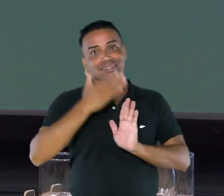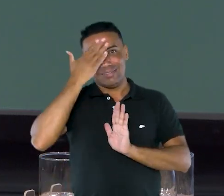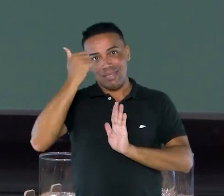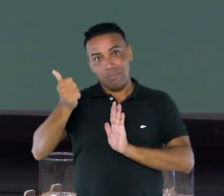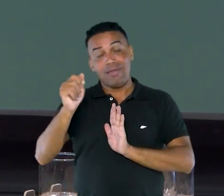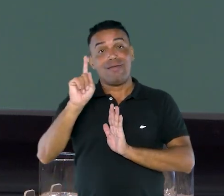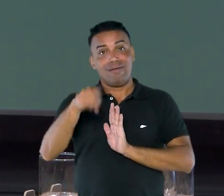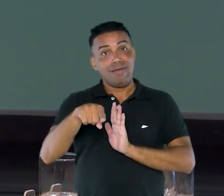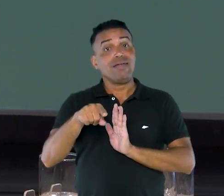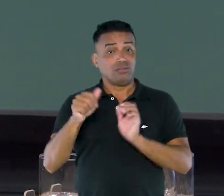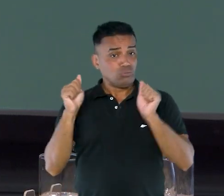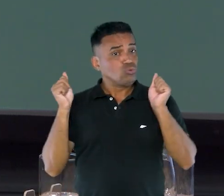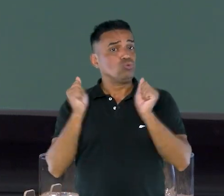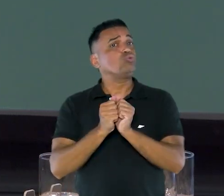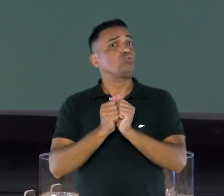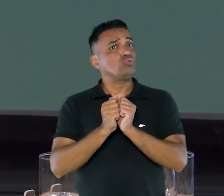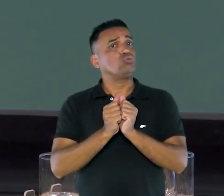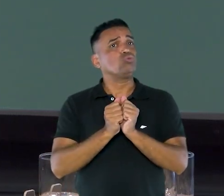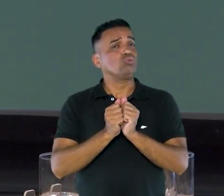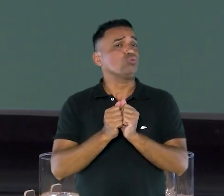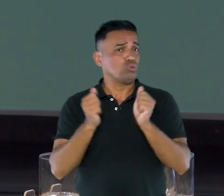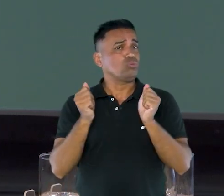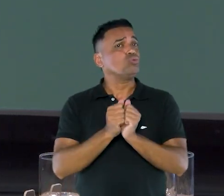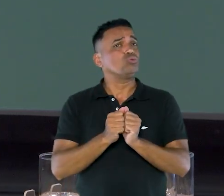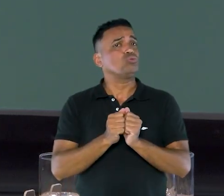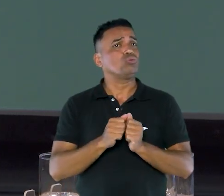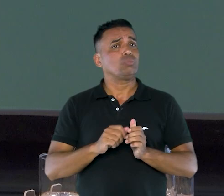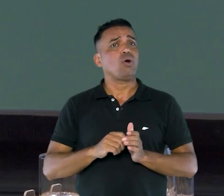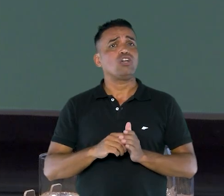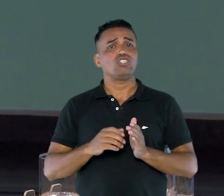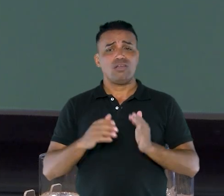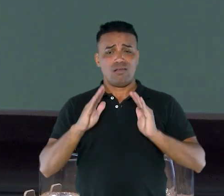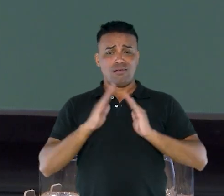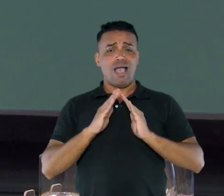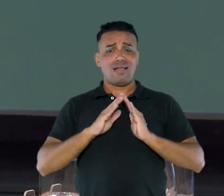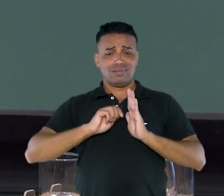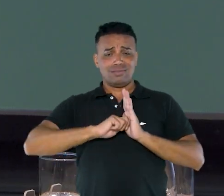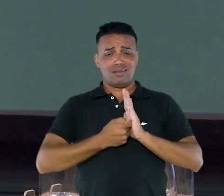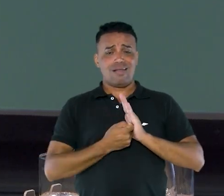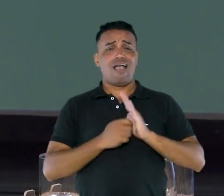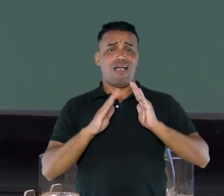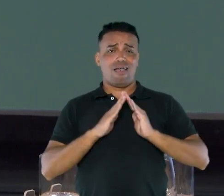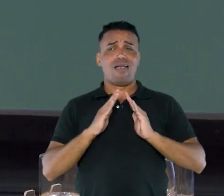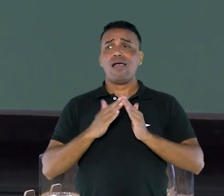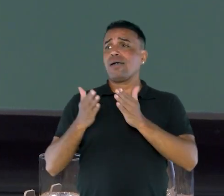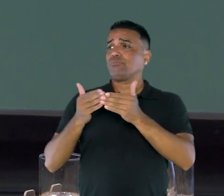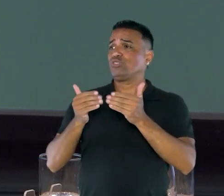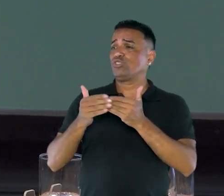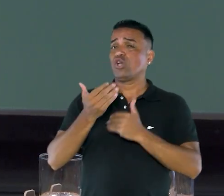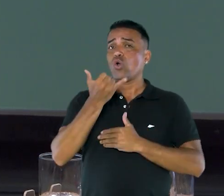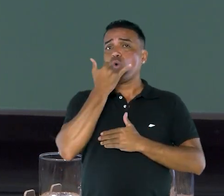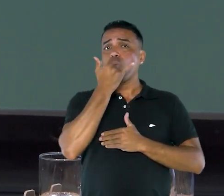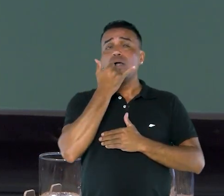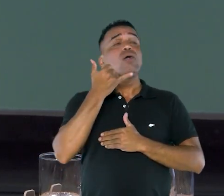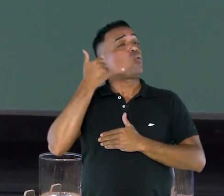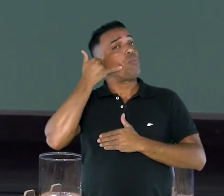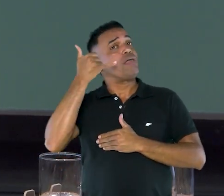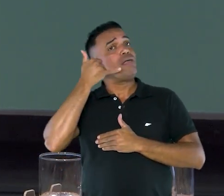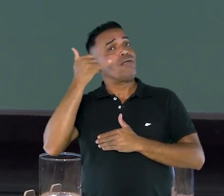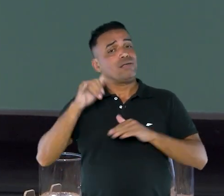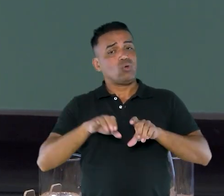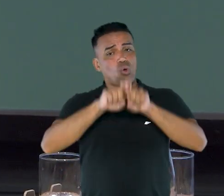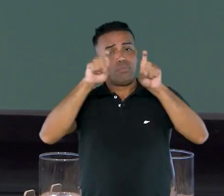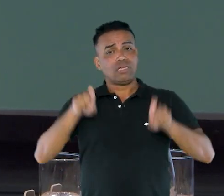que é assim, estamos juntos, querendo ou não. Você pode se trancar no quarto, ficar 2 anos pedindo comida atrás